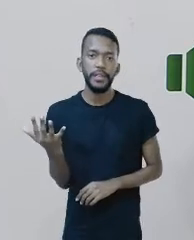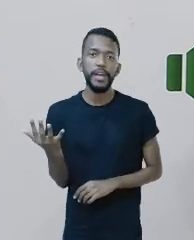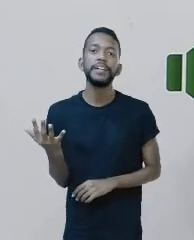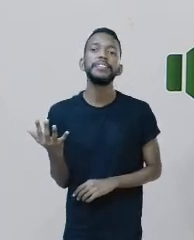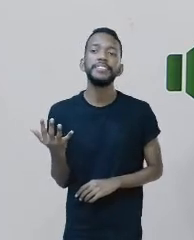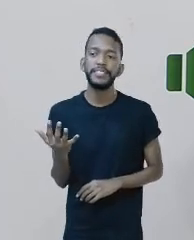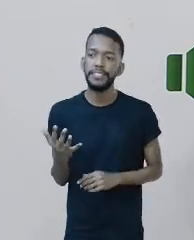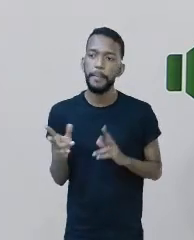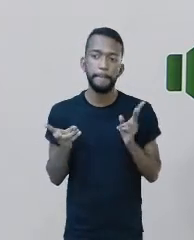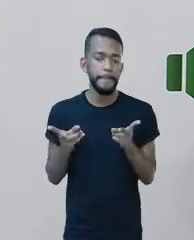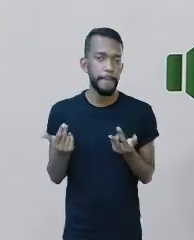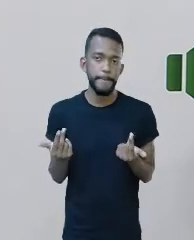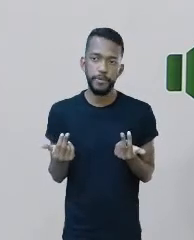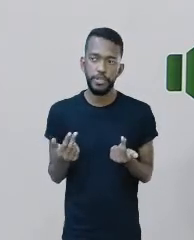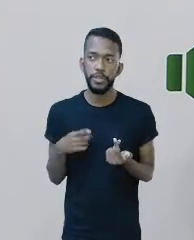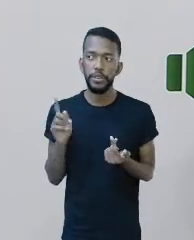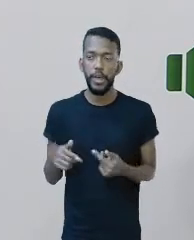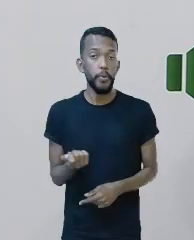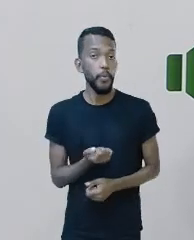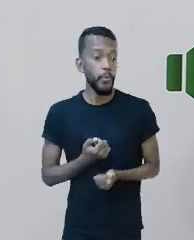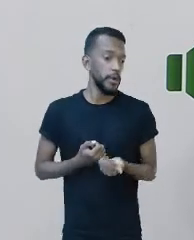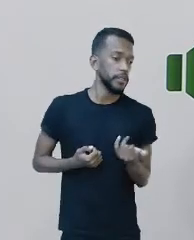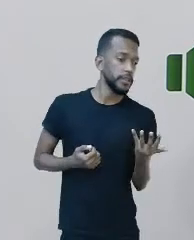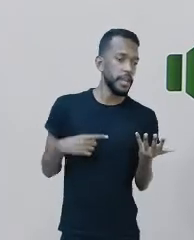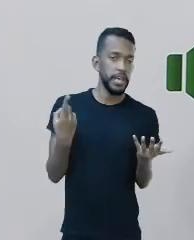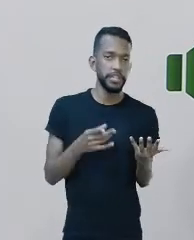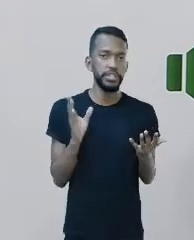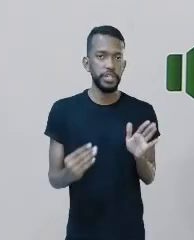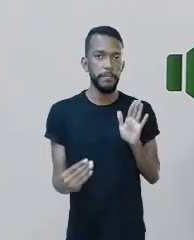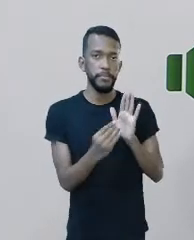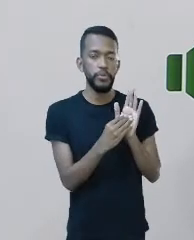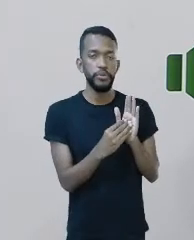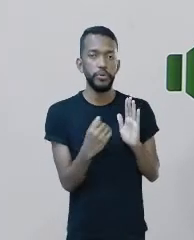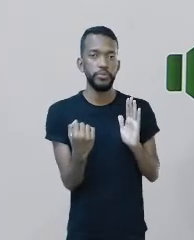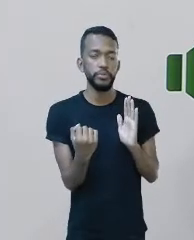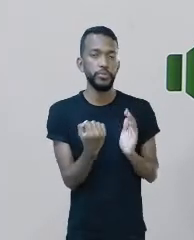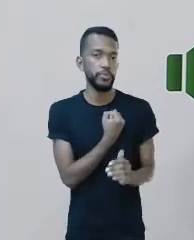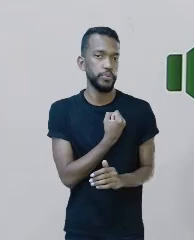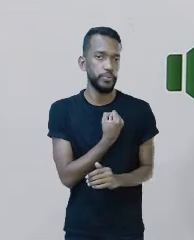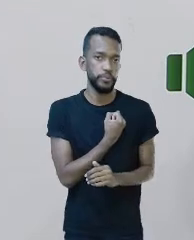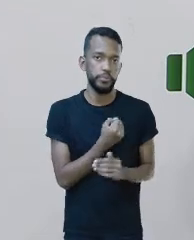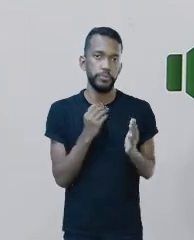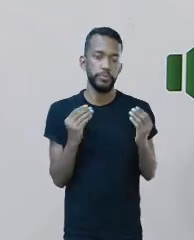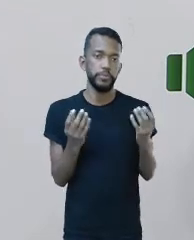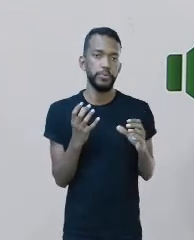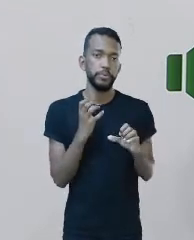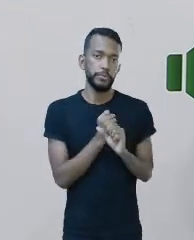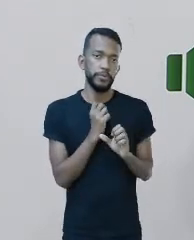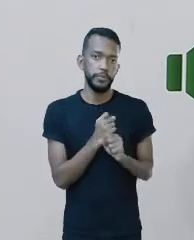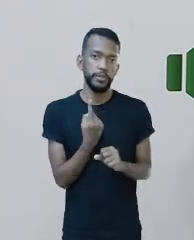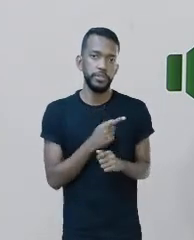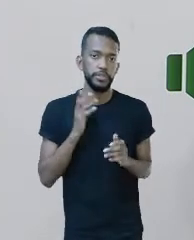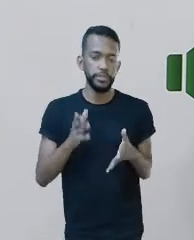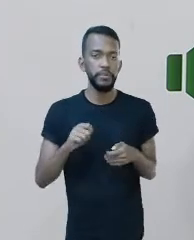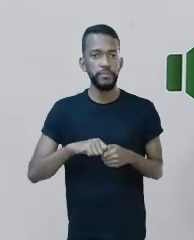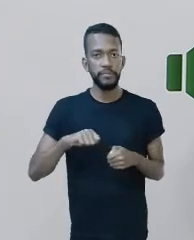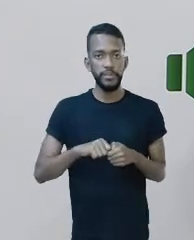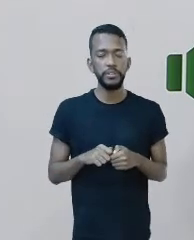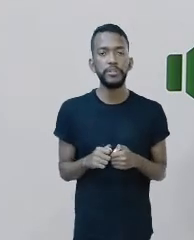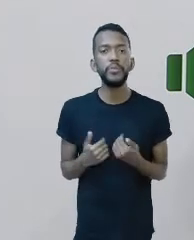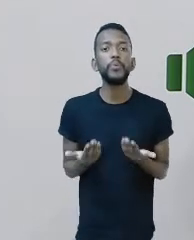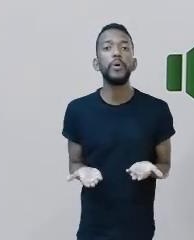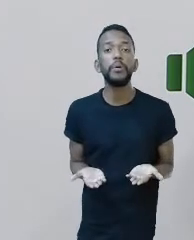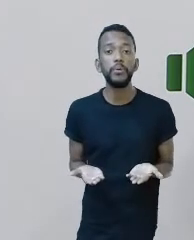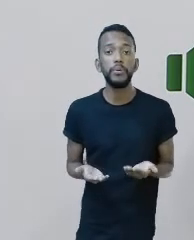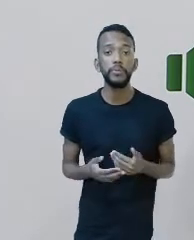mesmo jeito que expressou quantidade quando nós marcamos ali no quadro a quantidade de pontos que fizemos na brincadeira? Qual